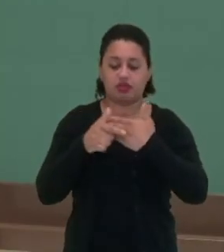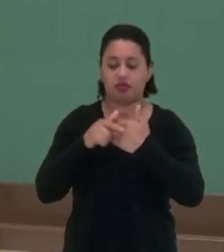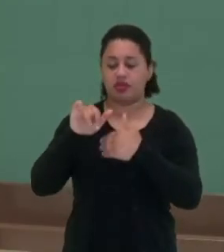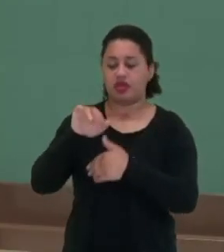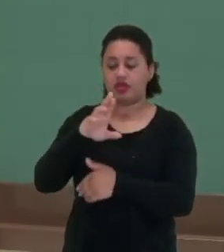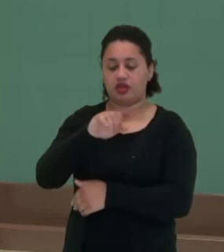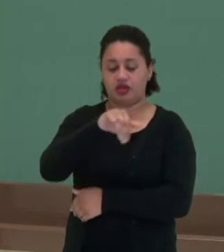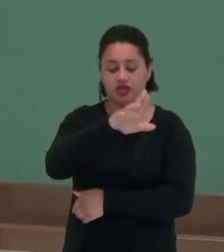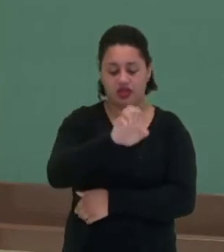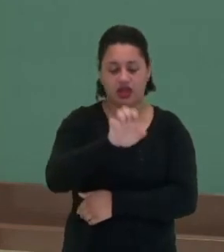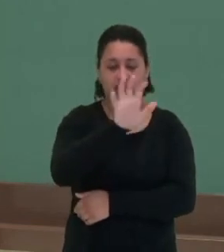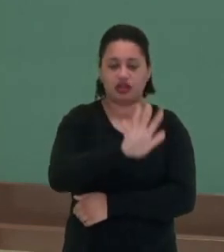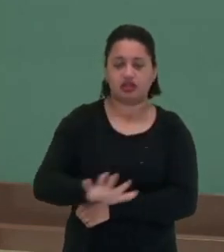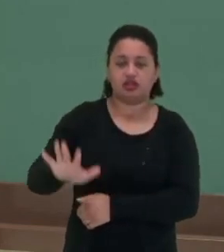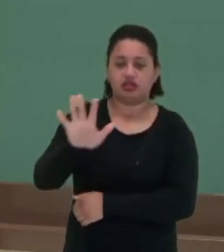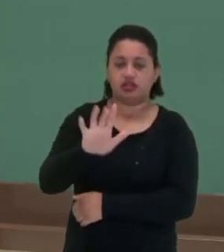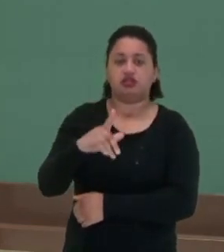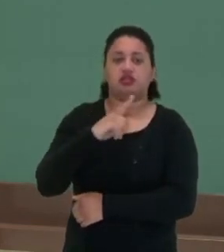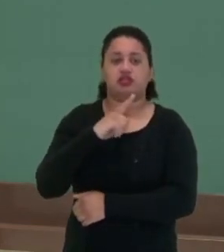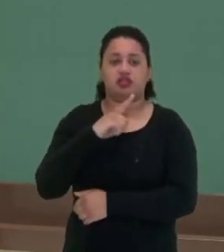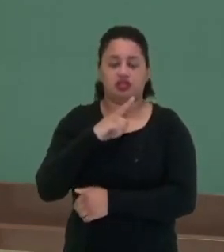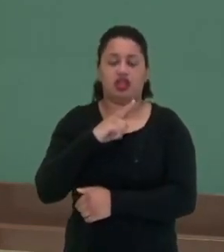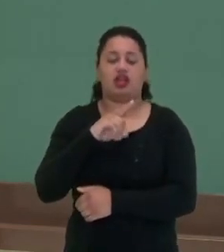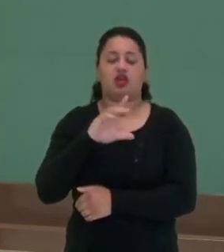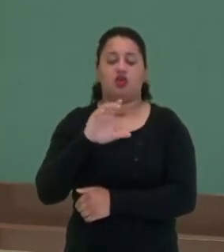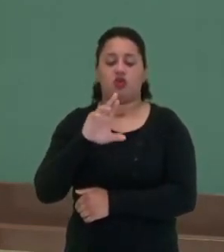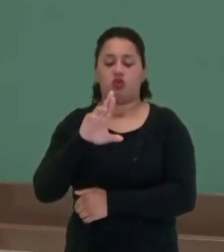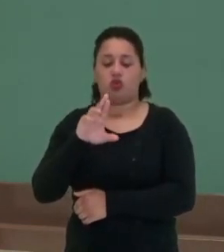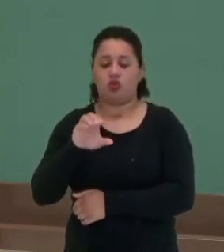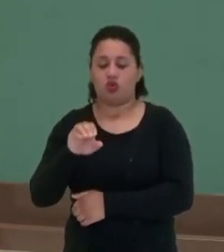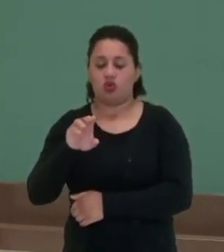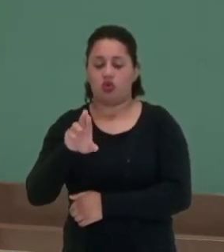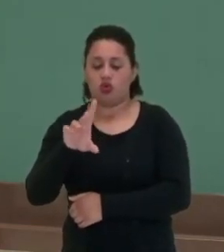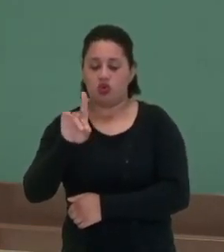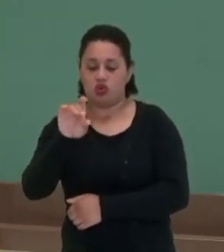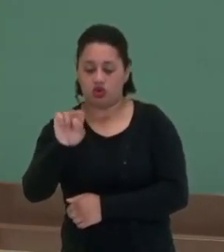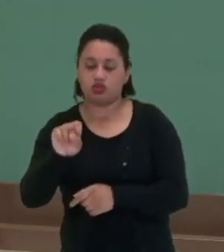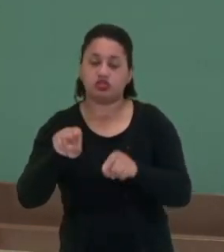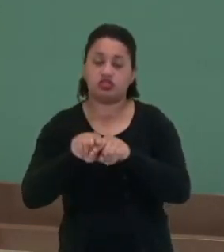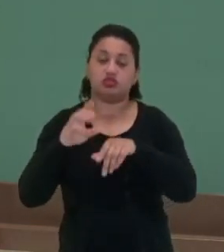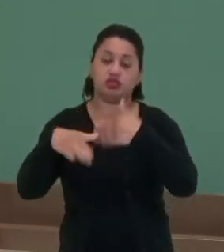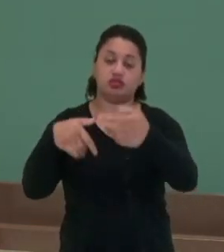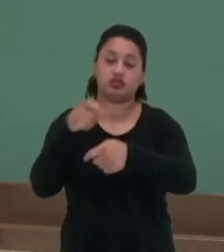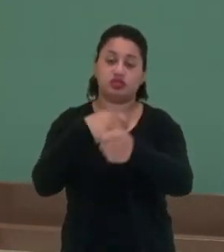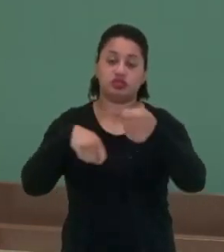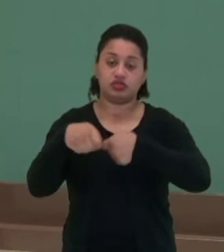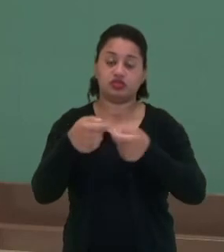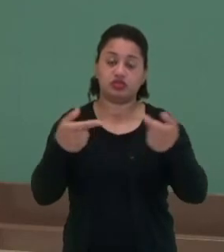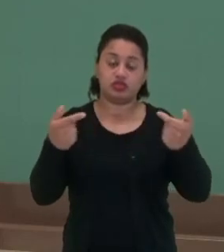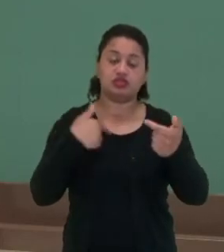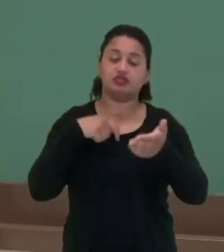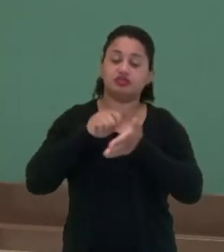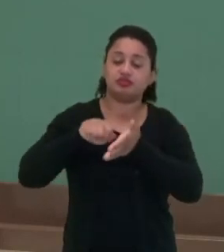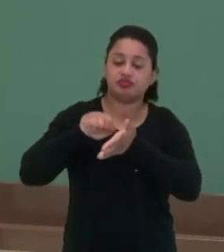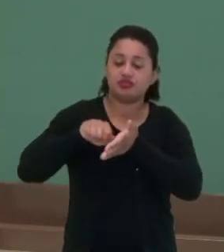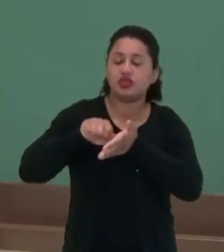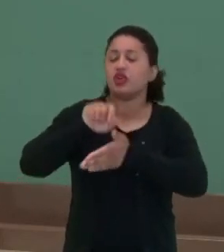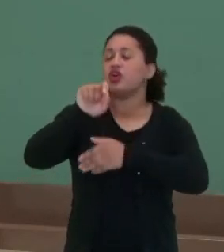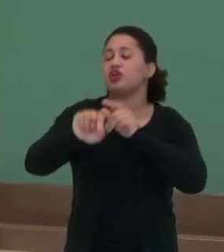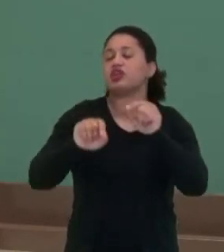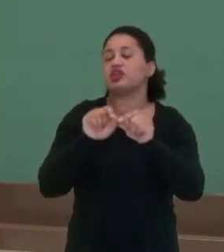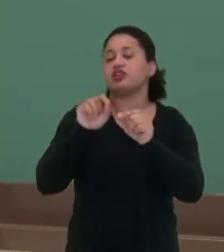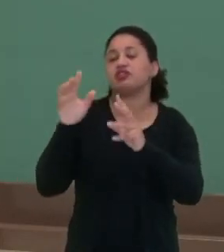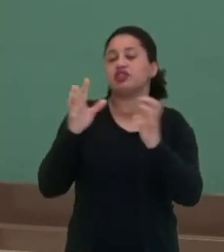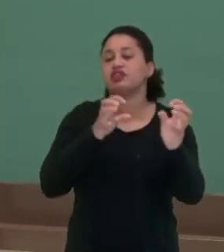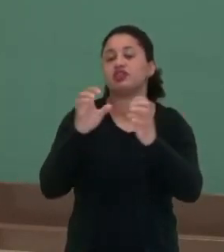todo esse cenário, que envolve os curdos, que envolve a produção econômica, e que você coloque alguma coisa que tenha gerado